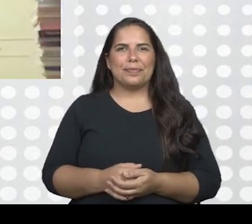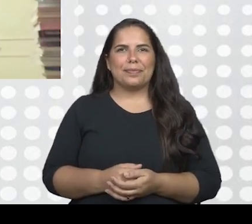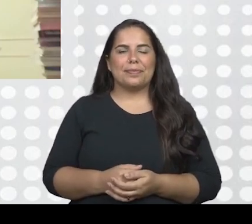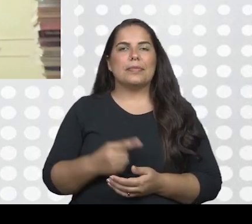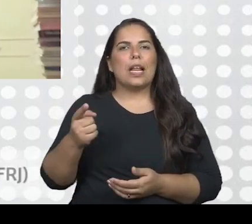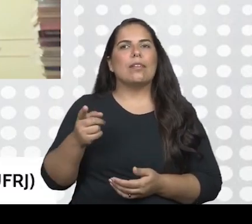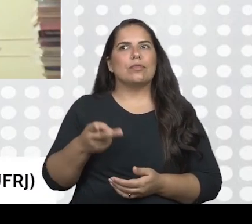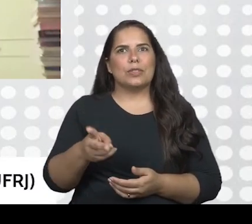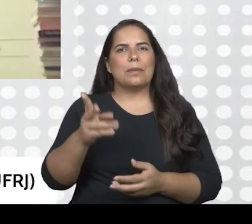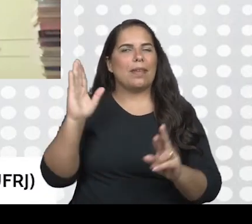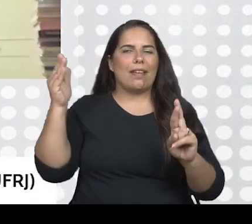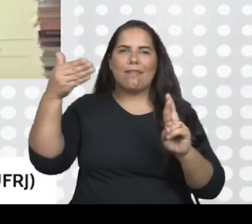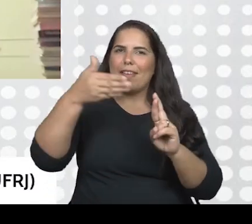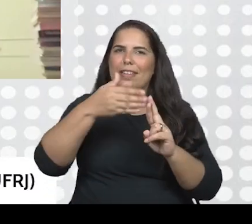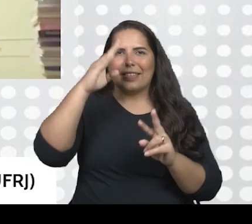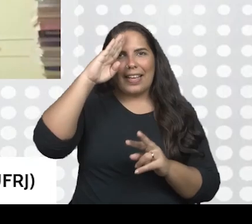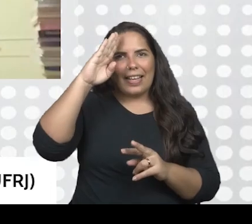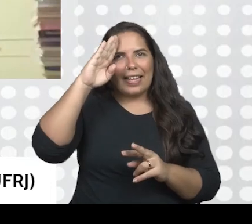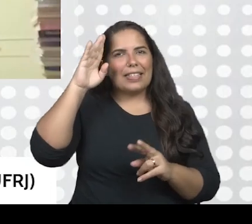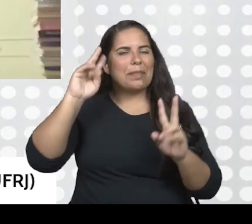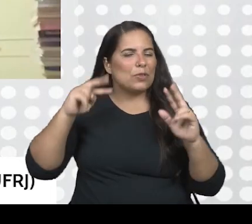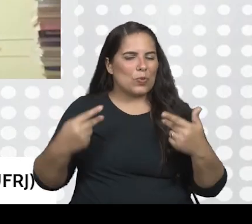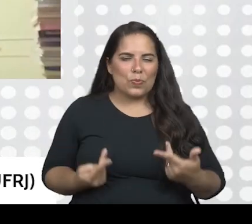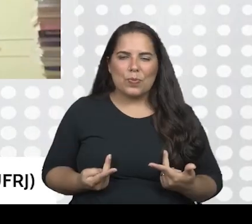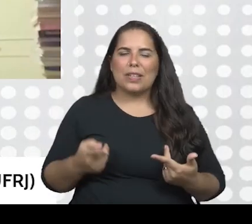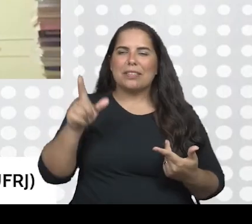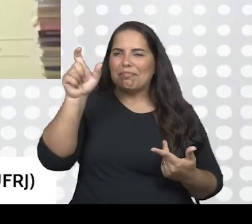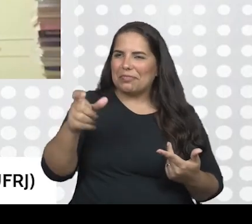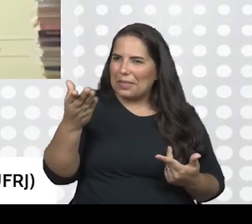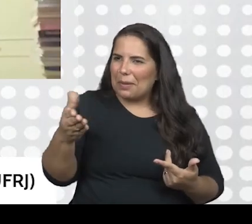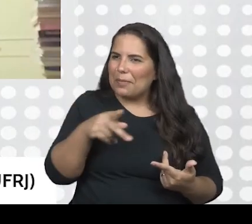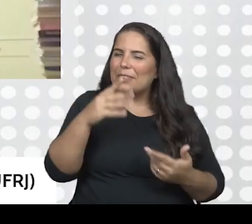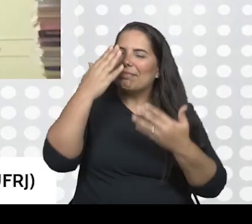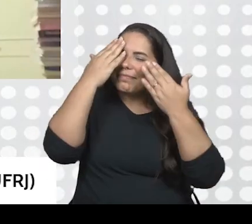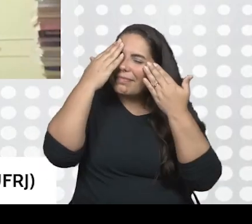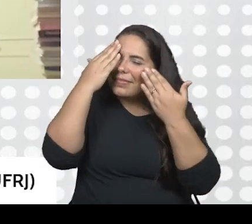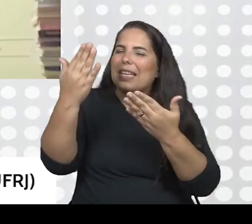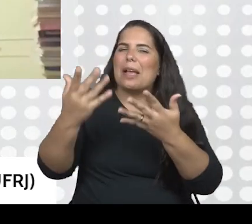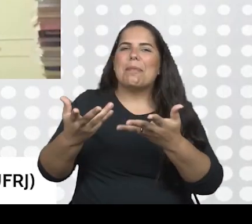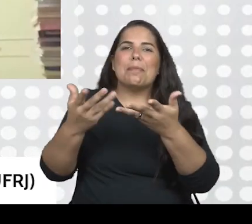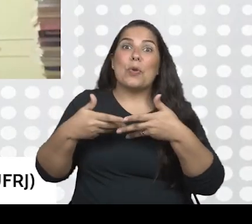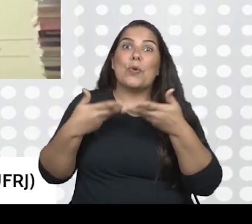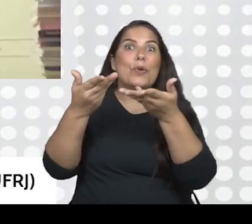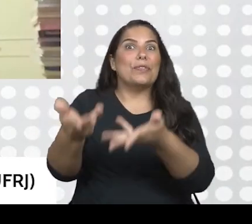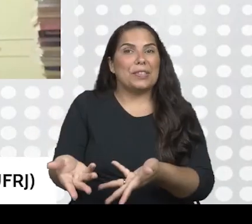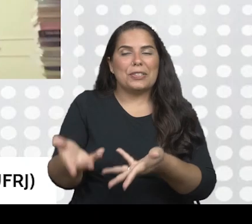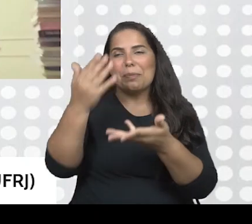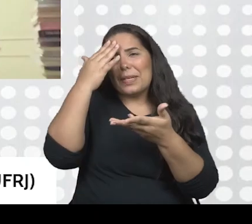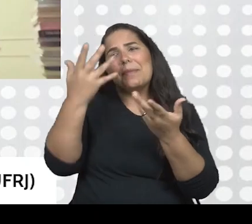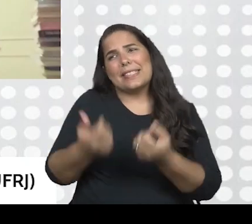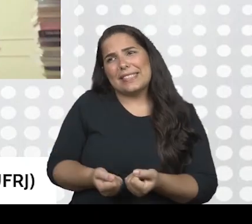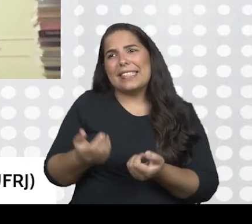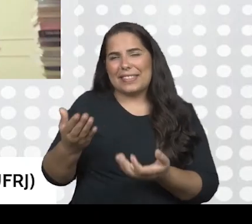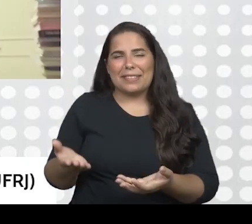E ela segue aí sendo minha referência acadêmica e humana, então, portanto, professora Márcia, gratidão pelo convite, gratidão por